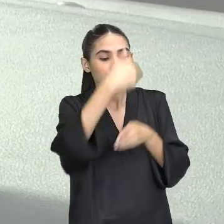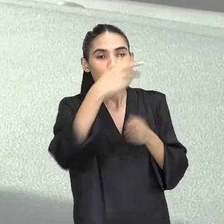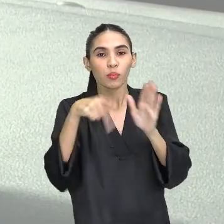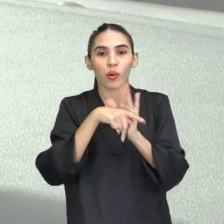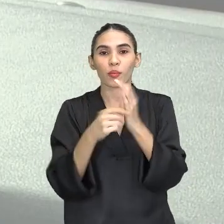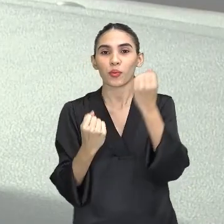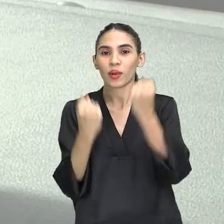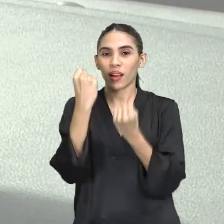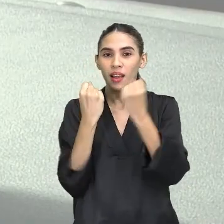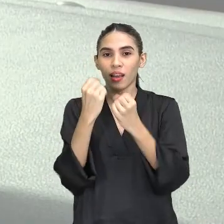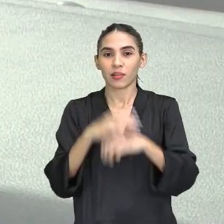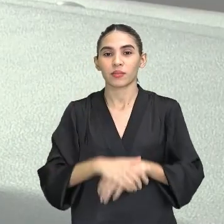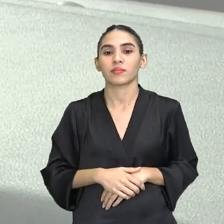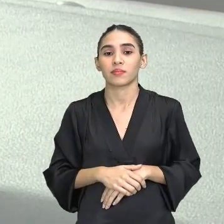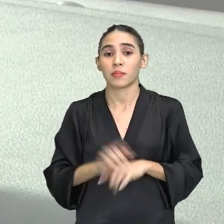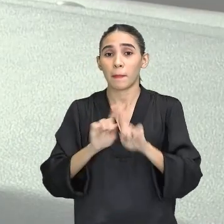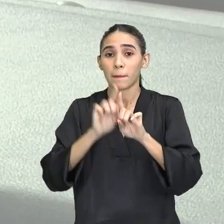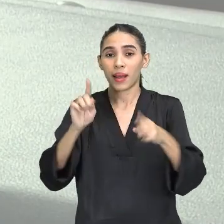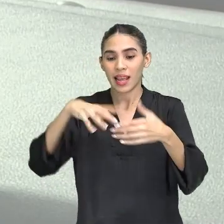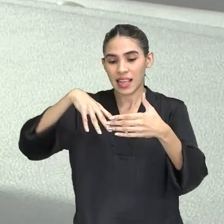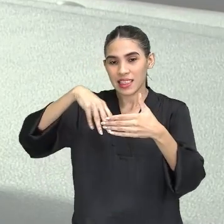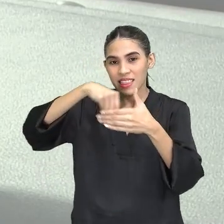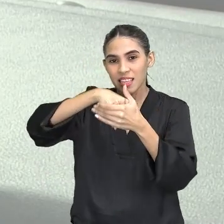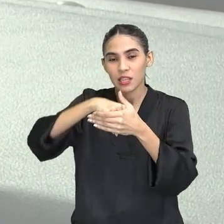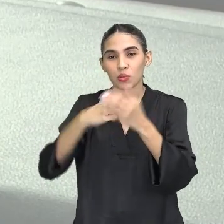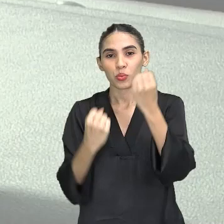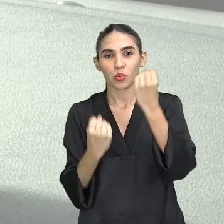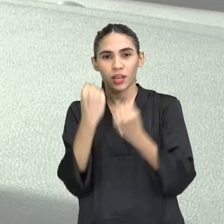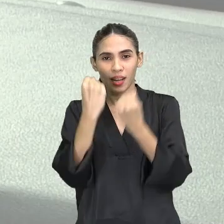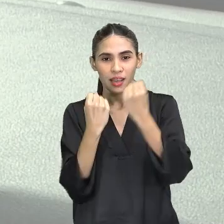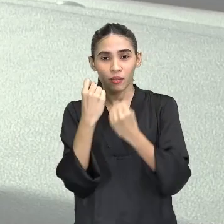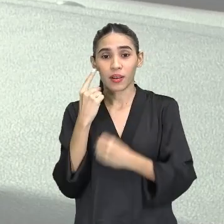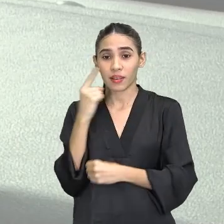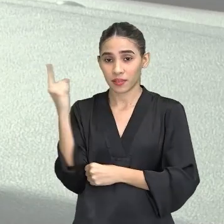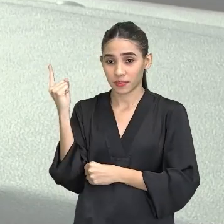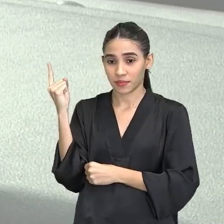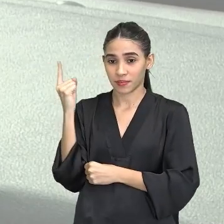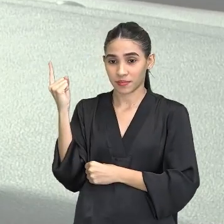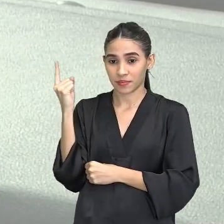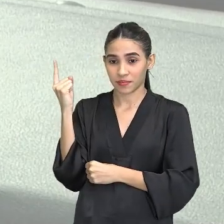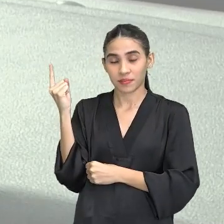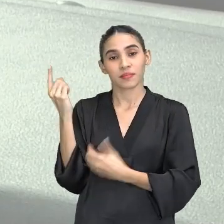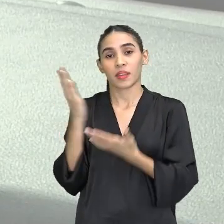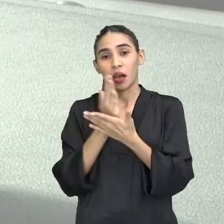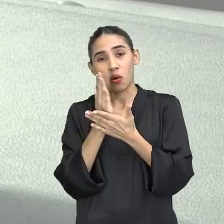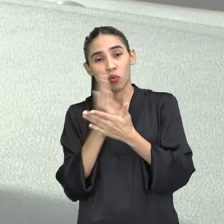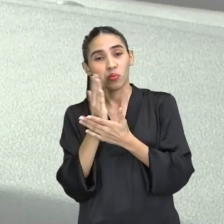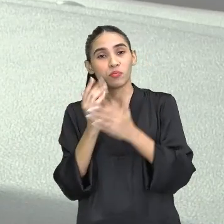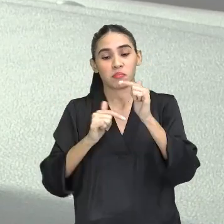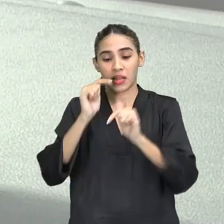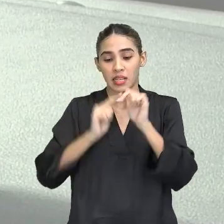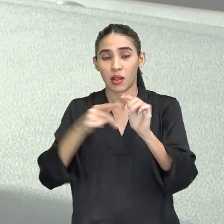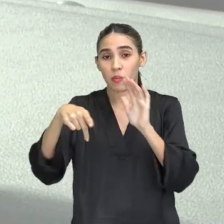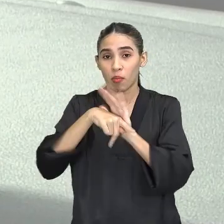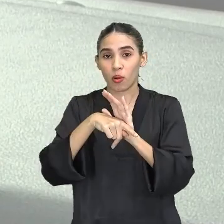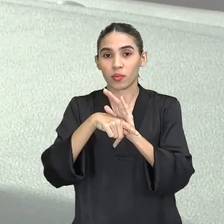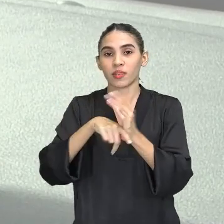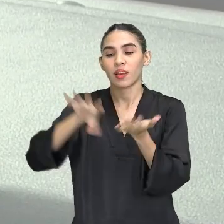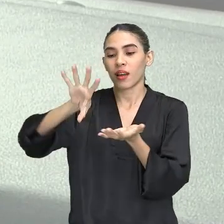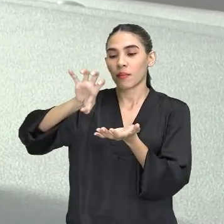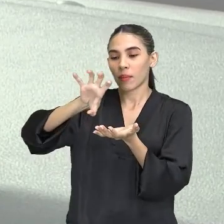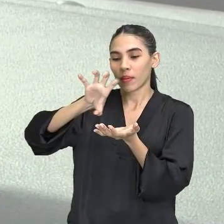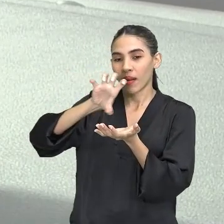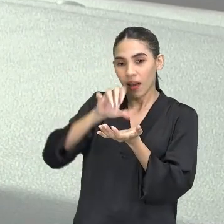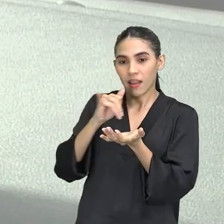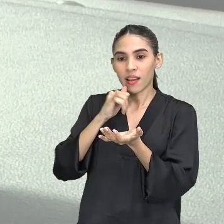Aí, lá no interior do carro, após penetrar ali o vidro do carro, alguns objetos do carro eles vão absorver essa